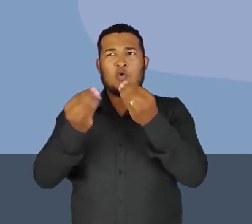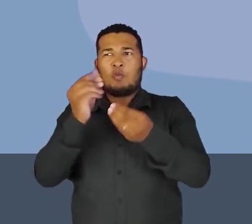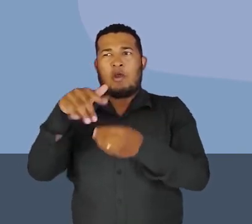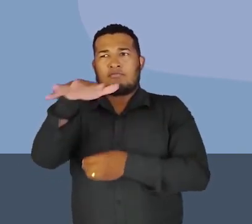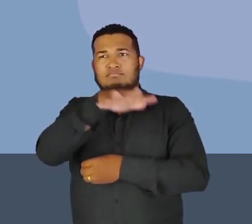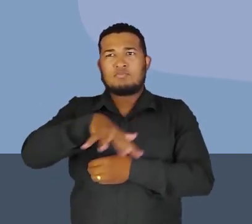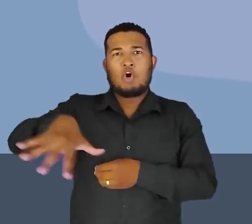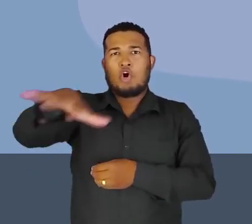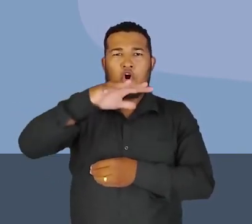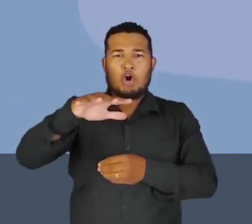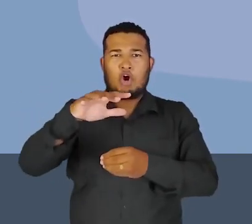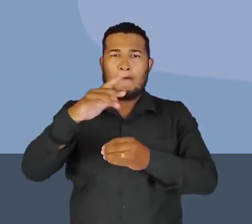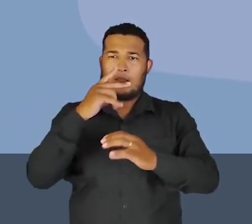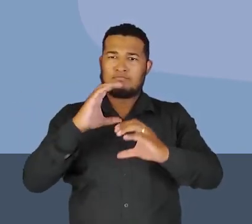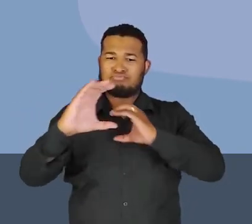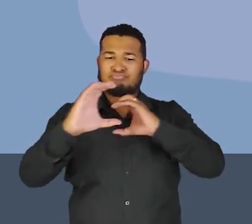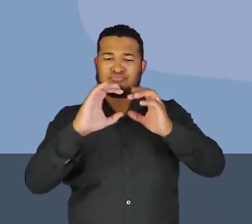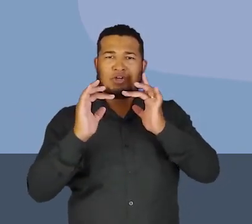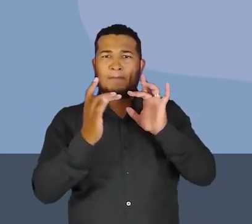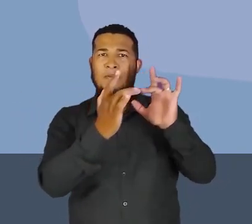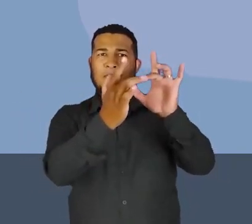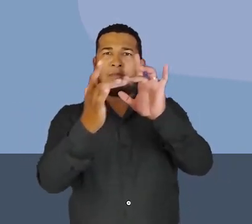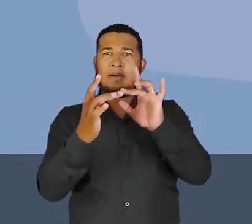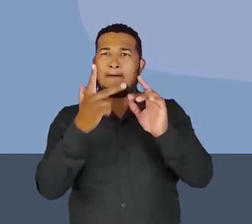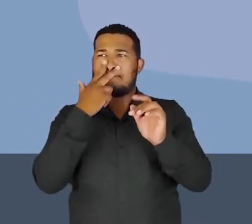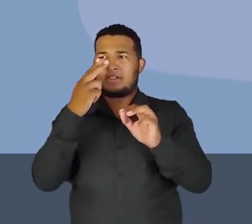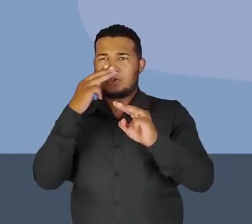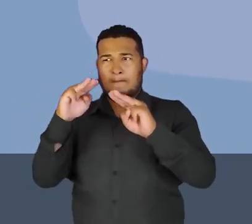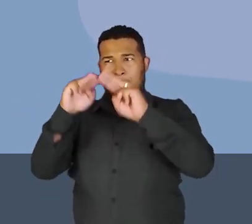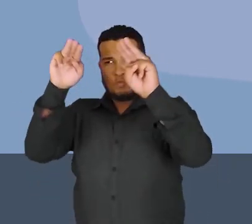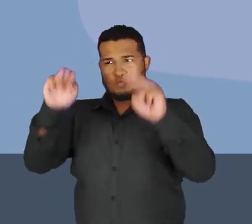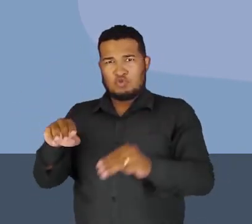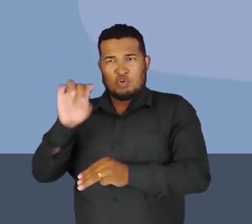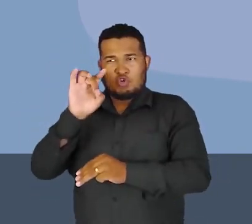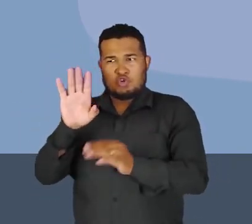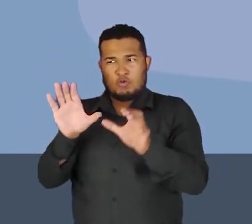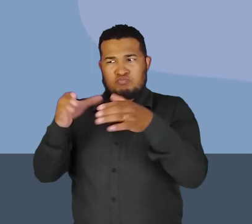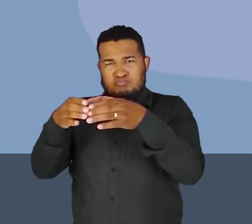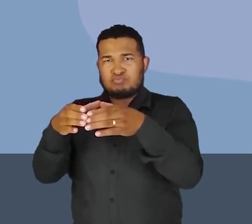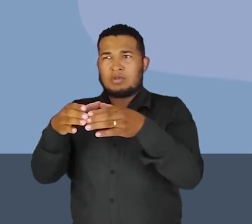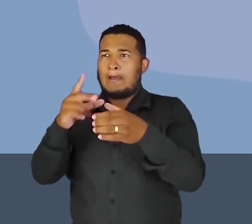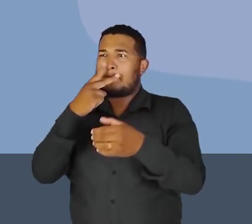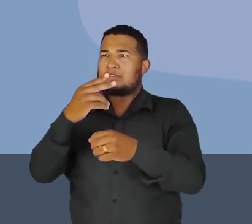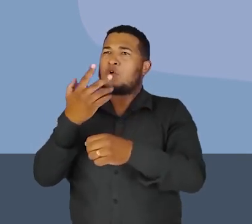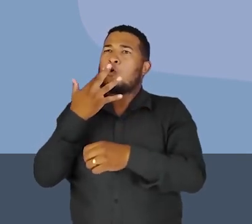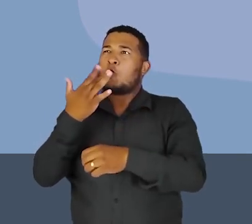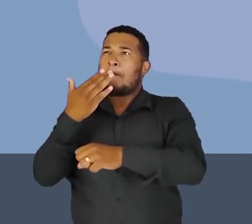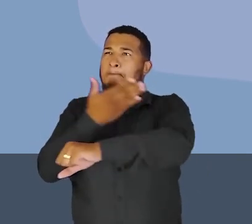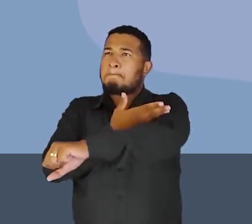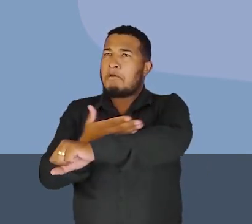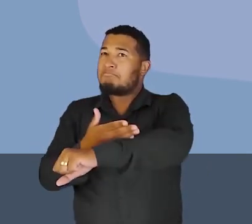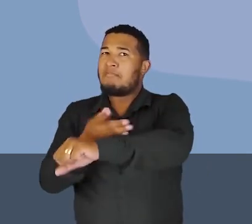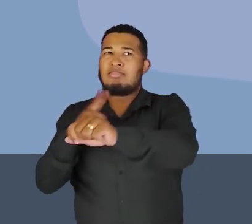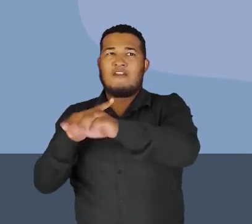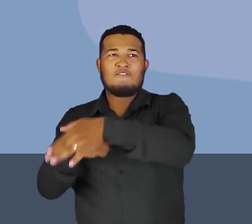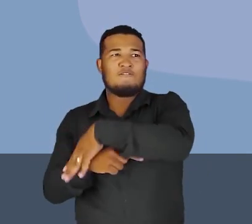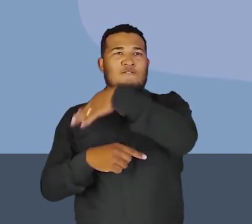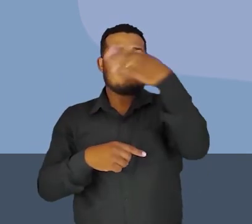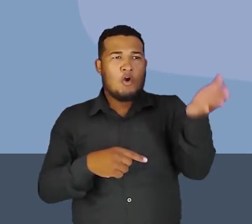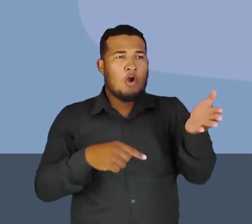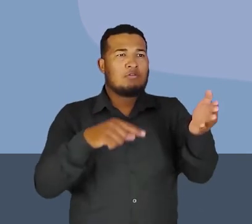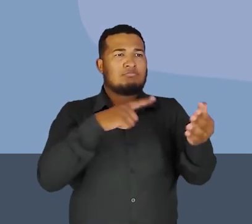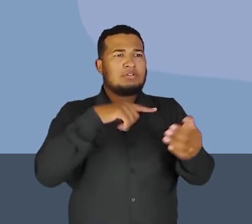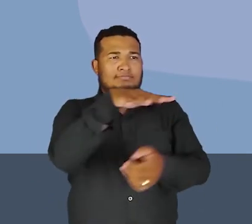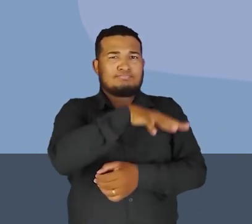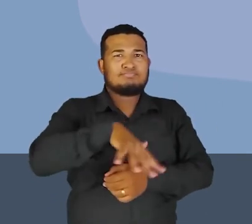do exterior, né? Você quebra a fronteira do museu, do cubo branco, você leva para fora, você interfere no